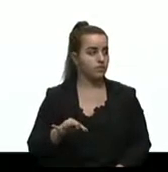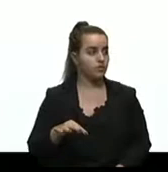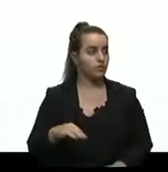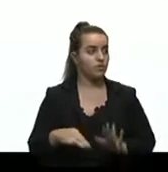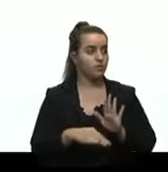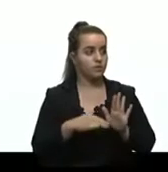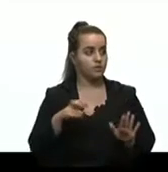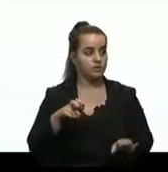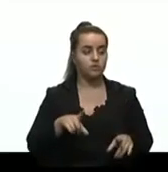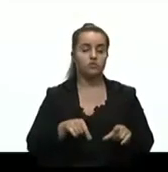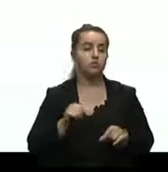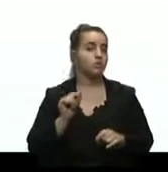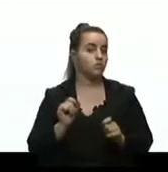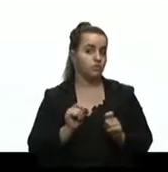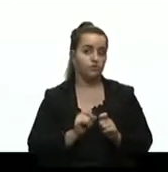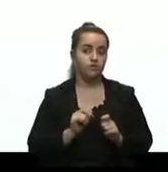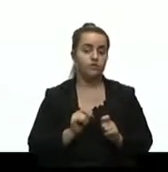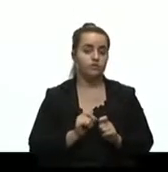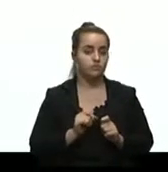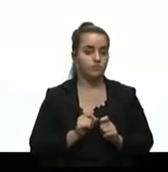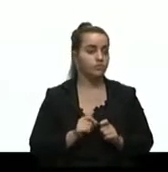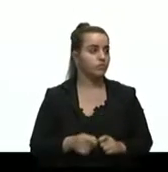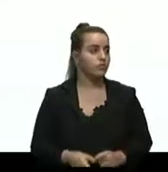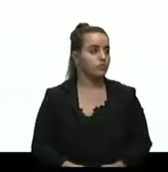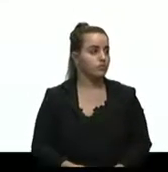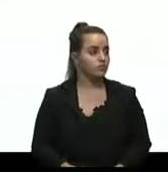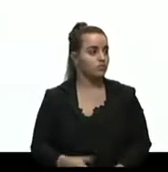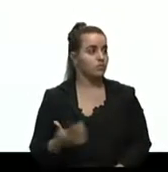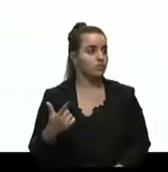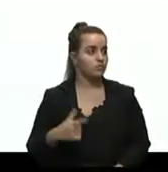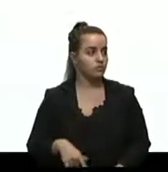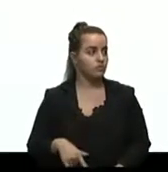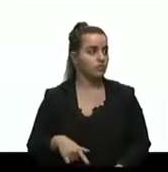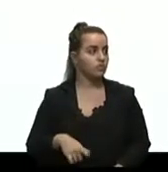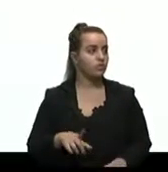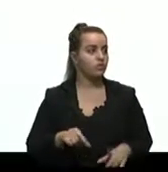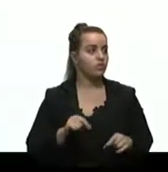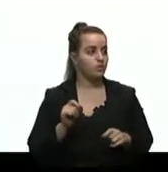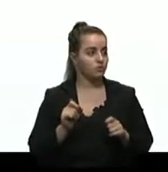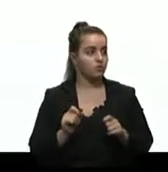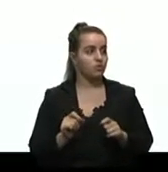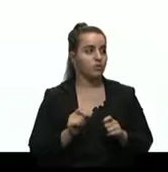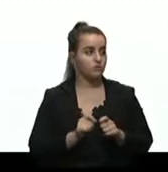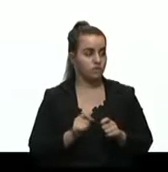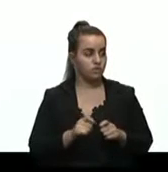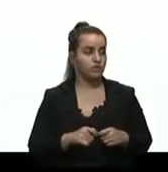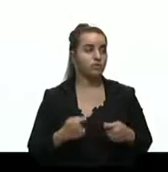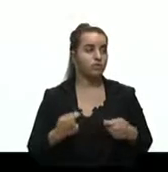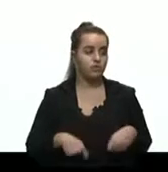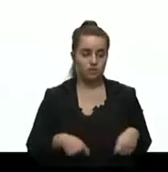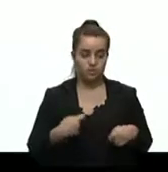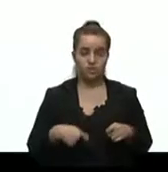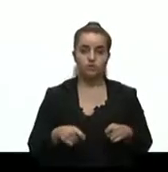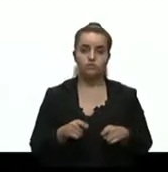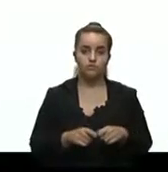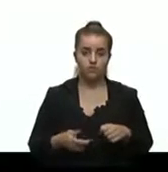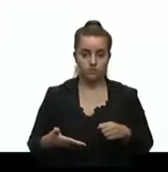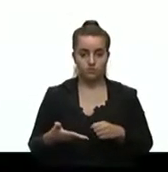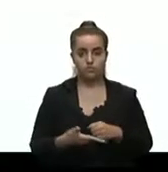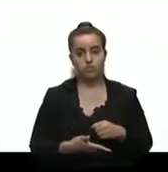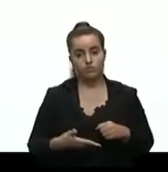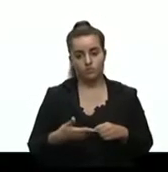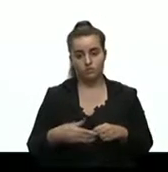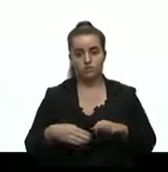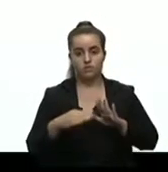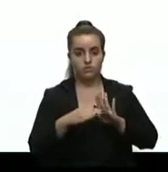E aí o passo 5, tomar uma decisão. Novamente, a tomada de decisão, ela deve ser feita com base